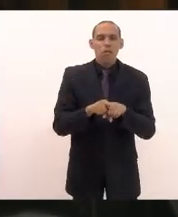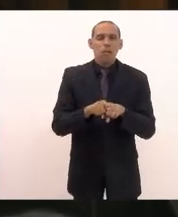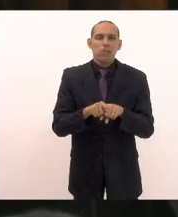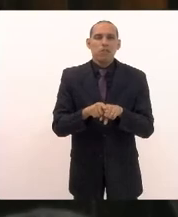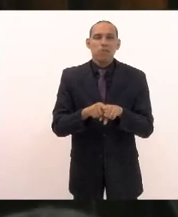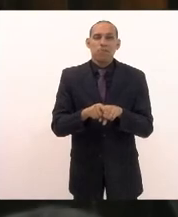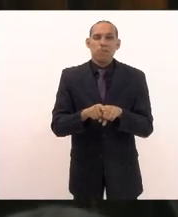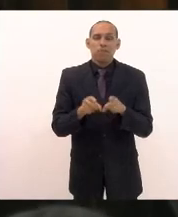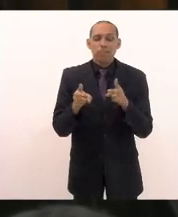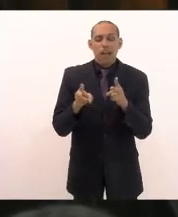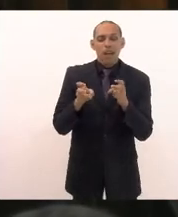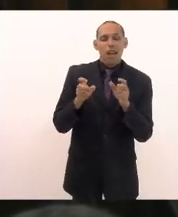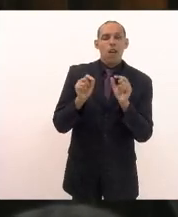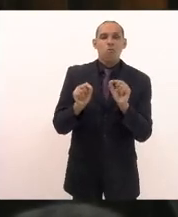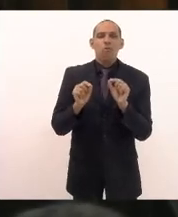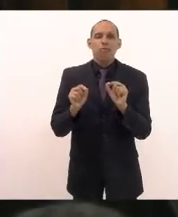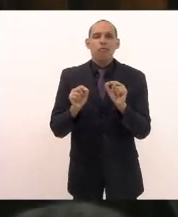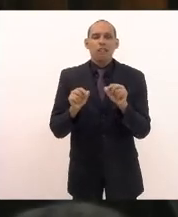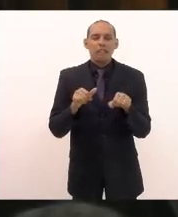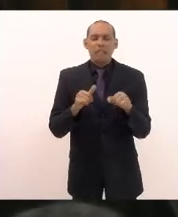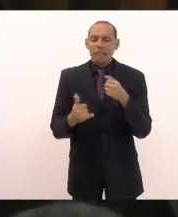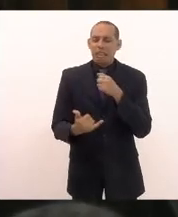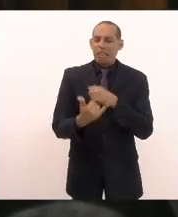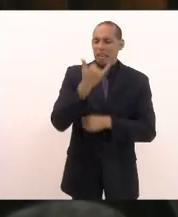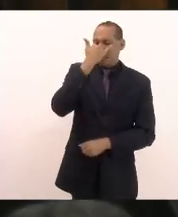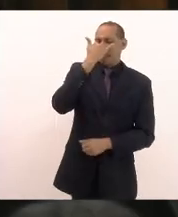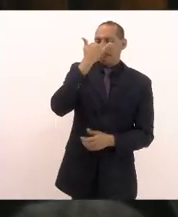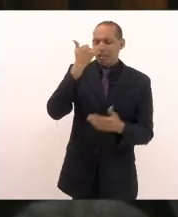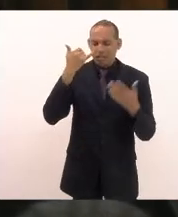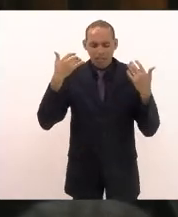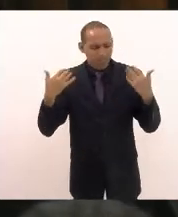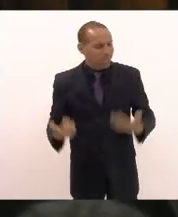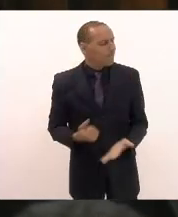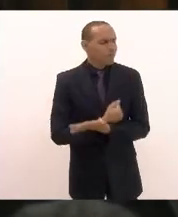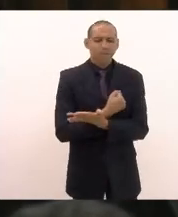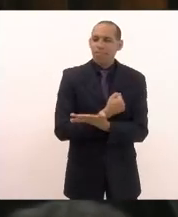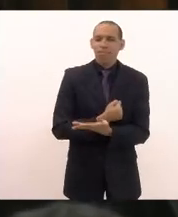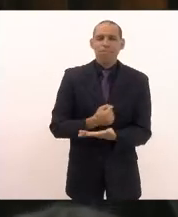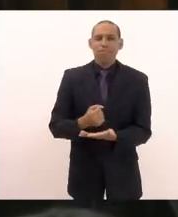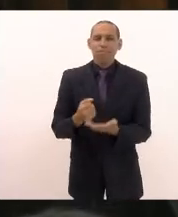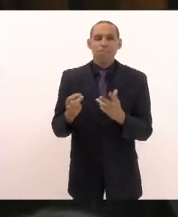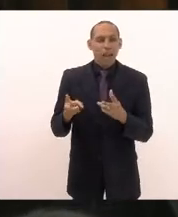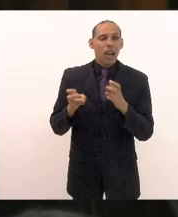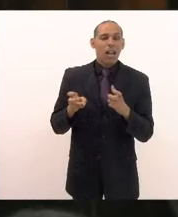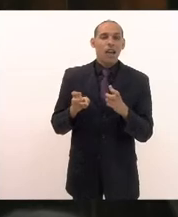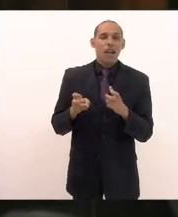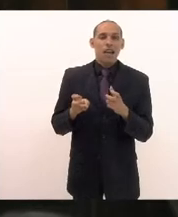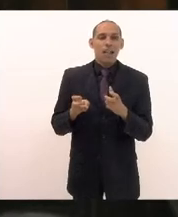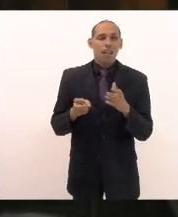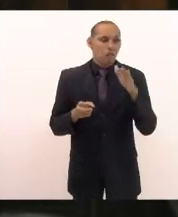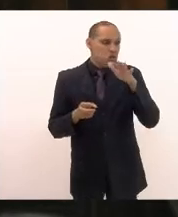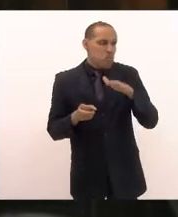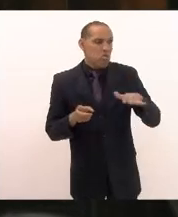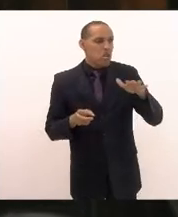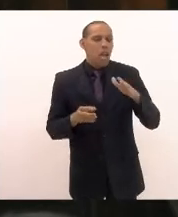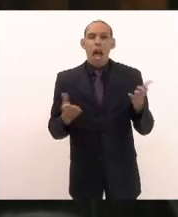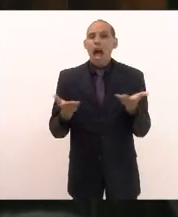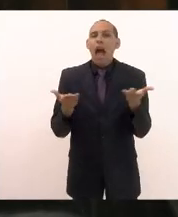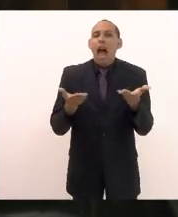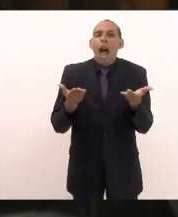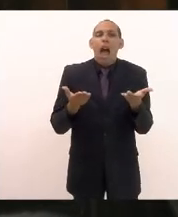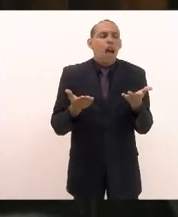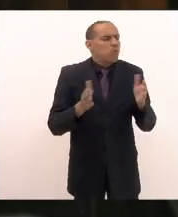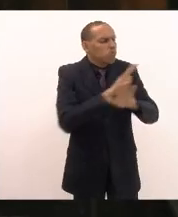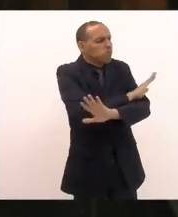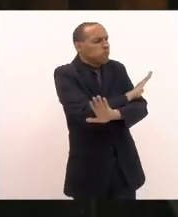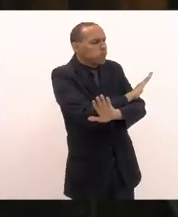já percebem que foram enganadas. Os magistrados estão dando uma trava nesses